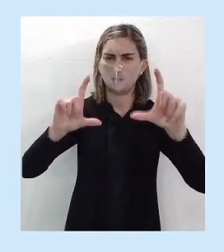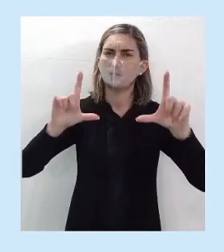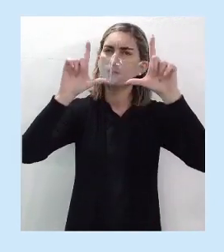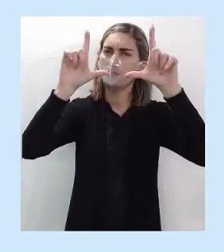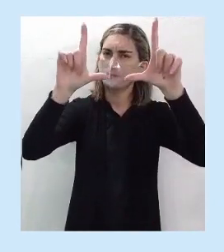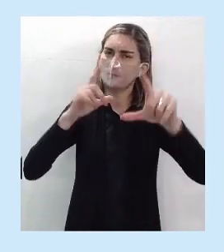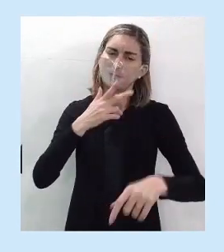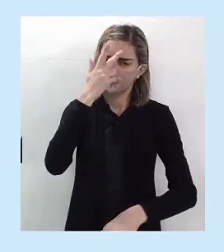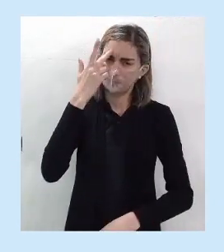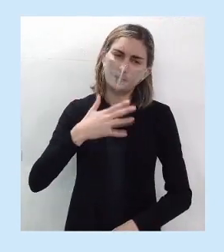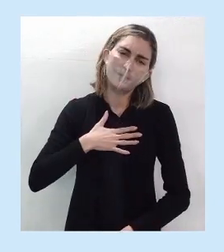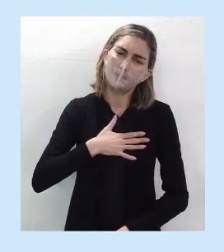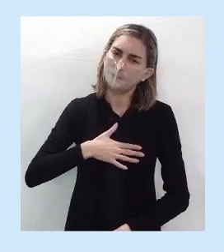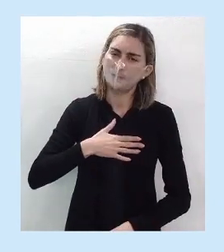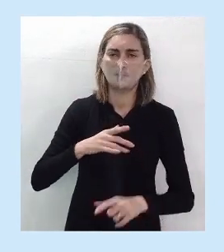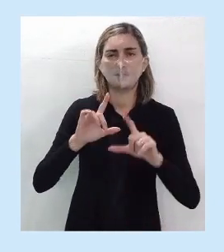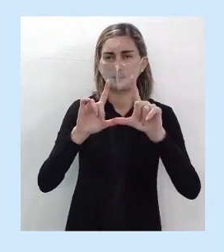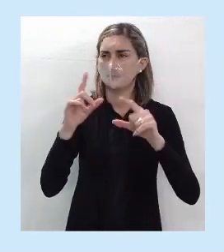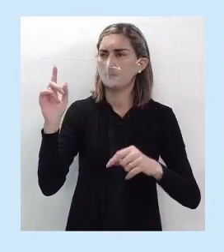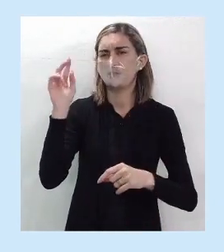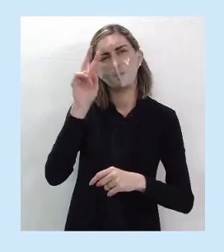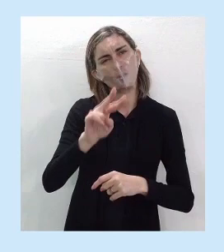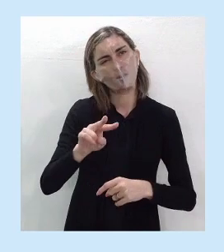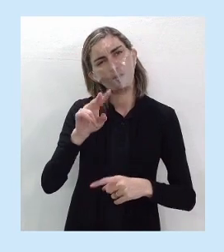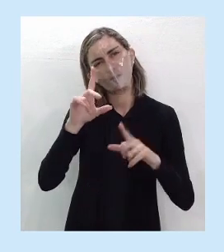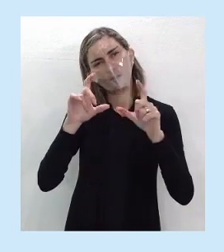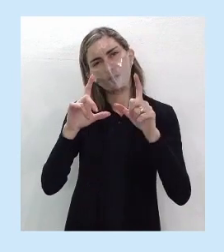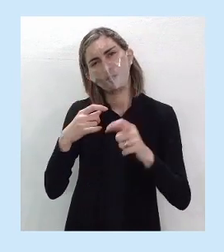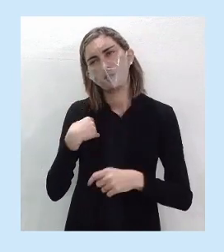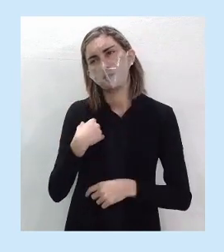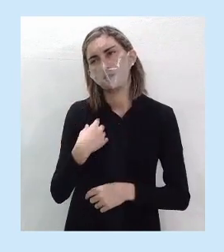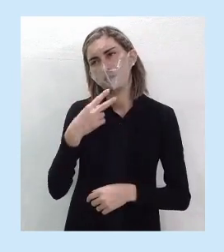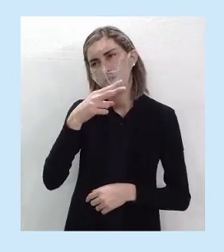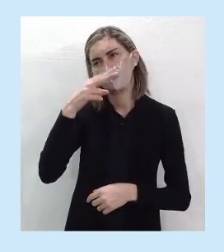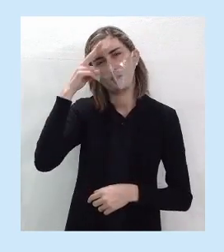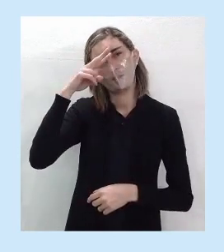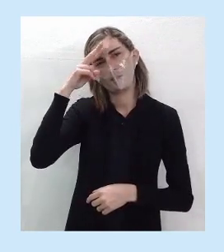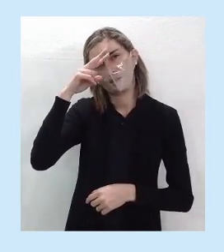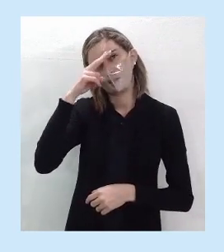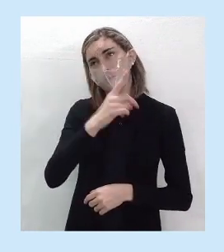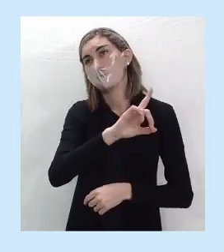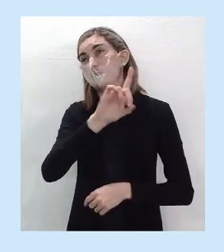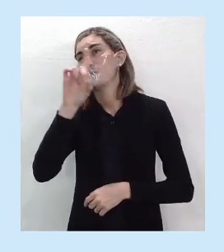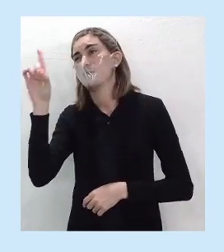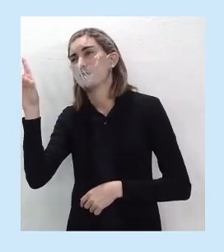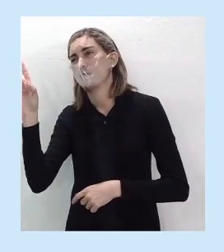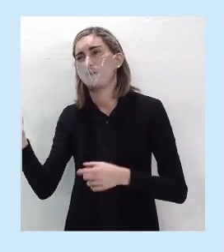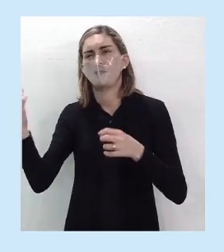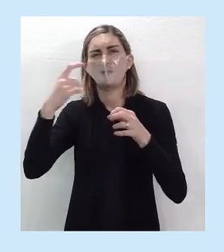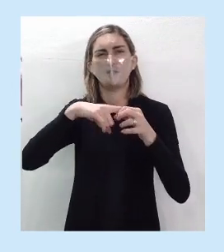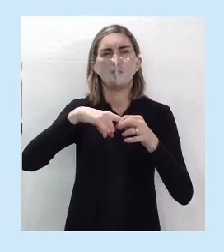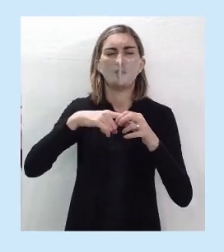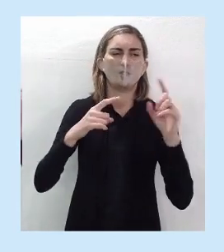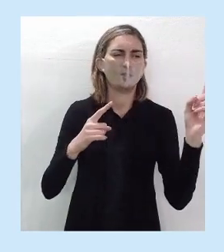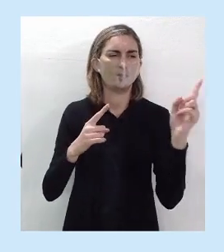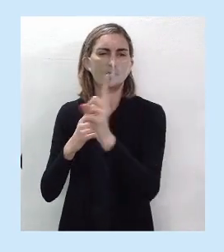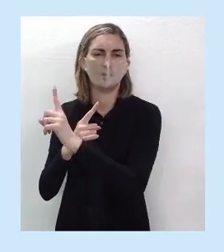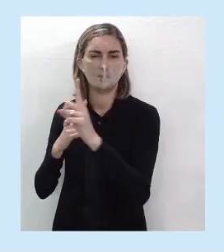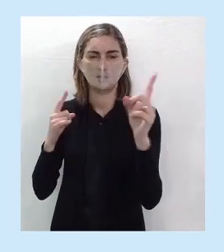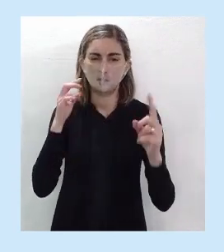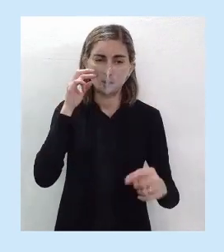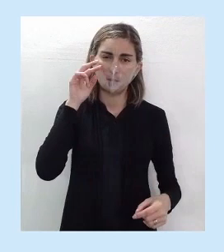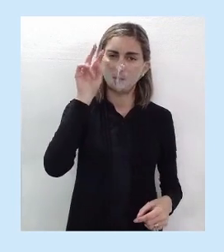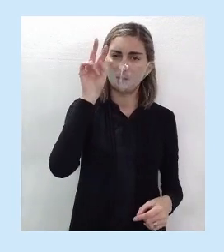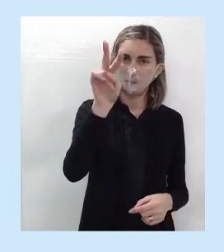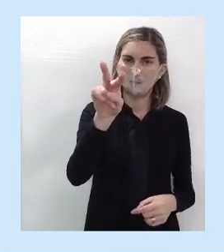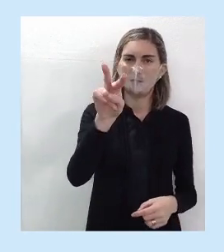uma pessoa muito querida para você. E aí você olha para a foto e aí lembra daquele dia, volta no corredor